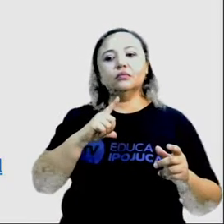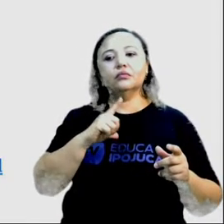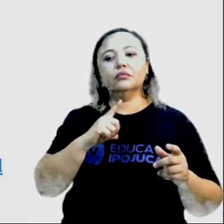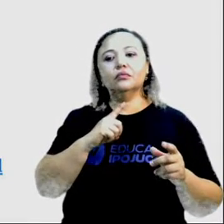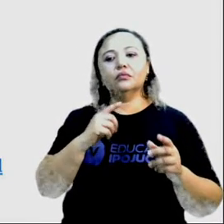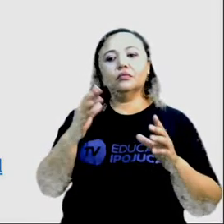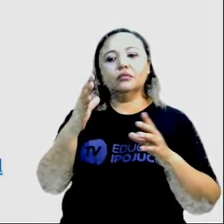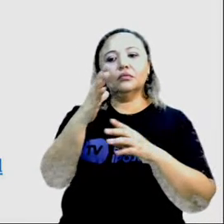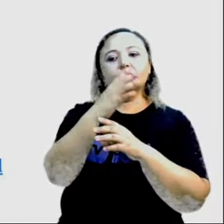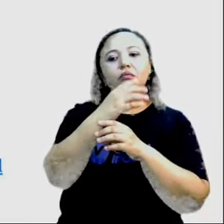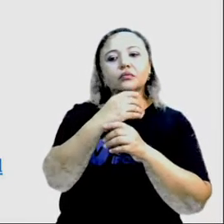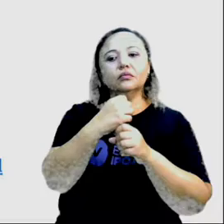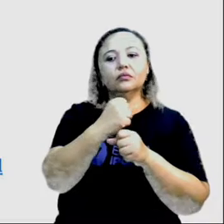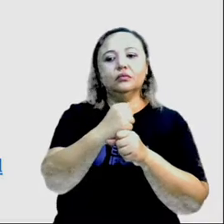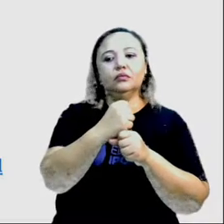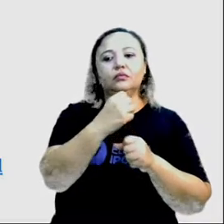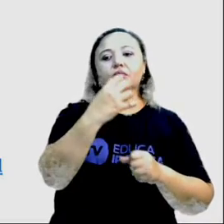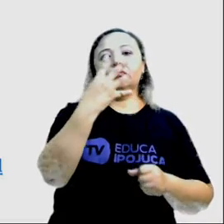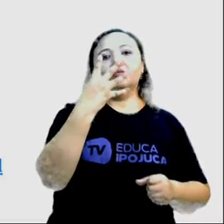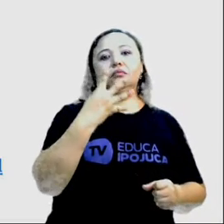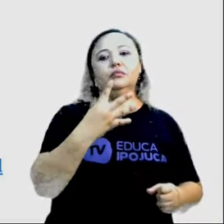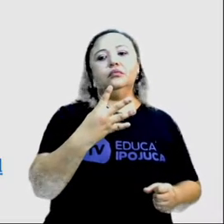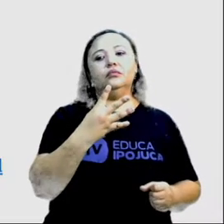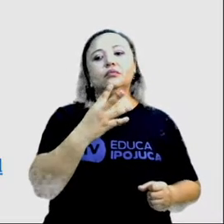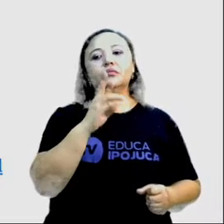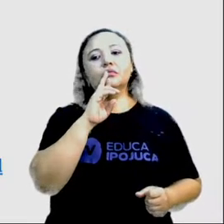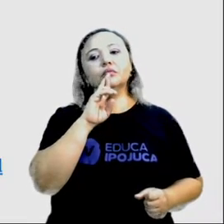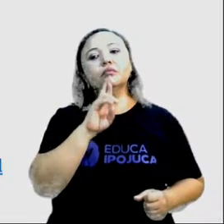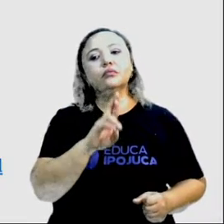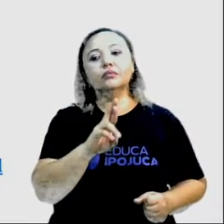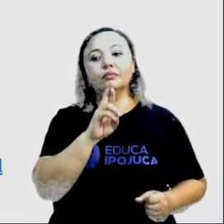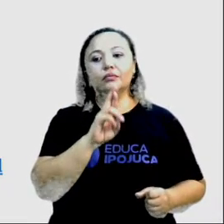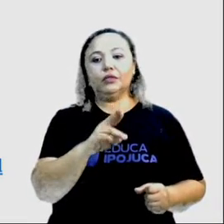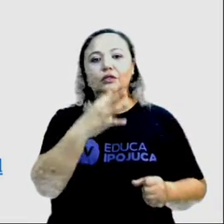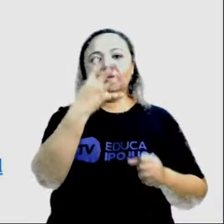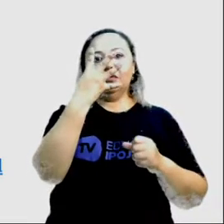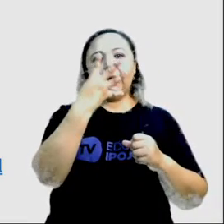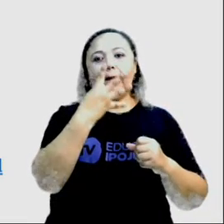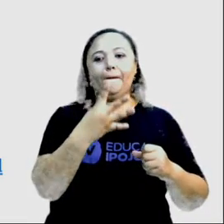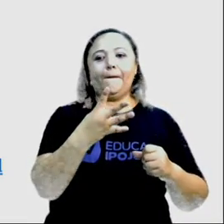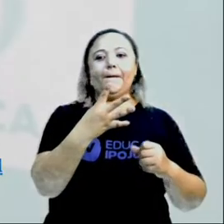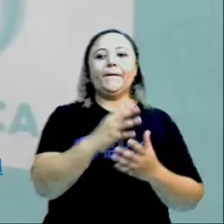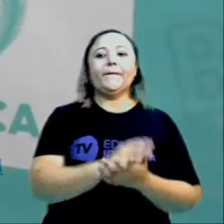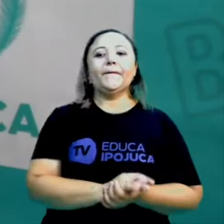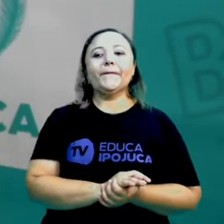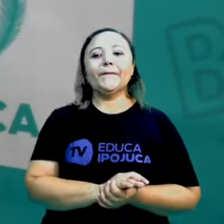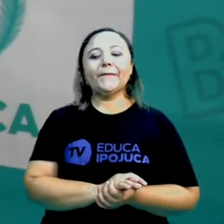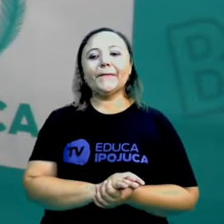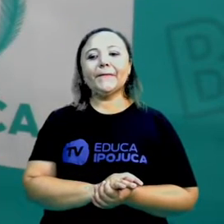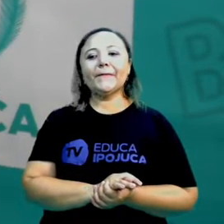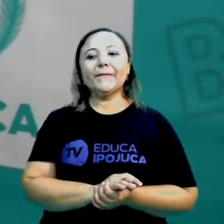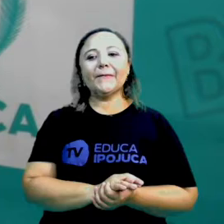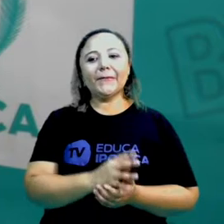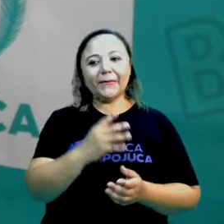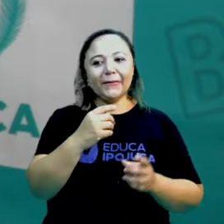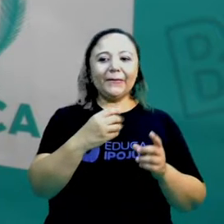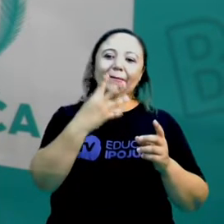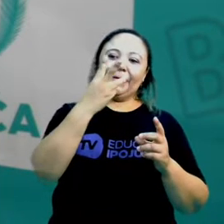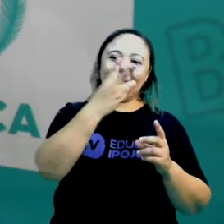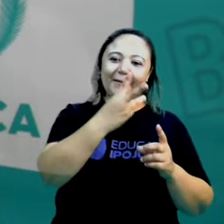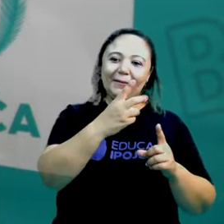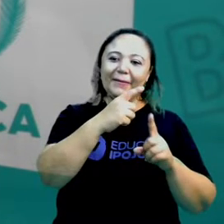o total de 4. Então, temos aí, juntamos aí 4 elementos.